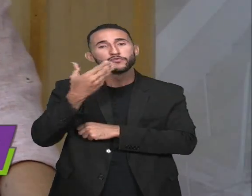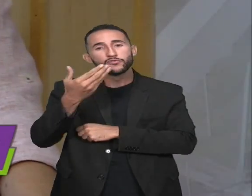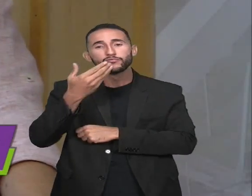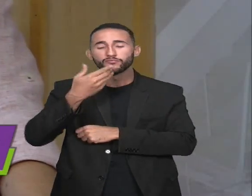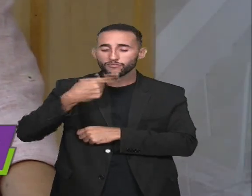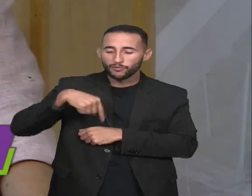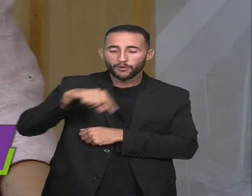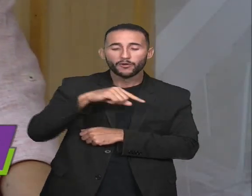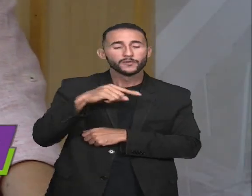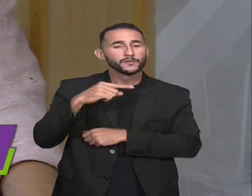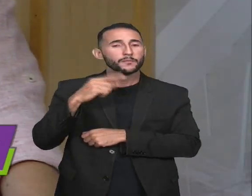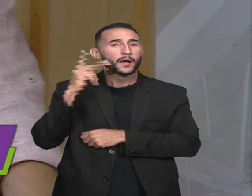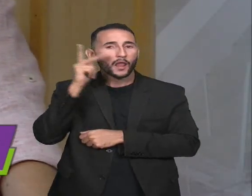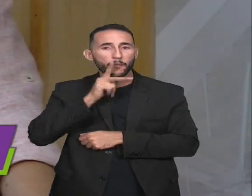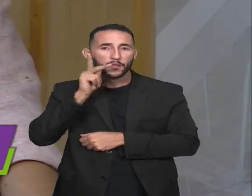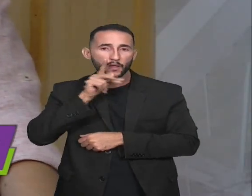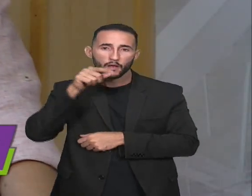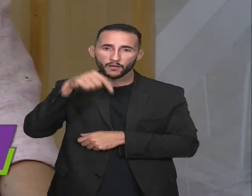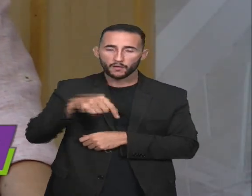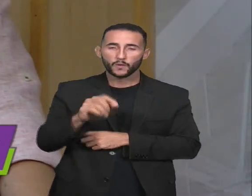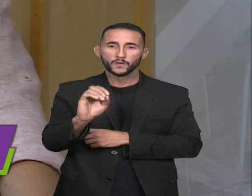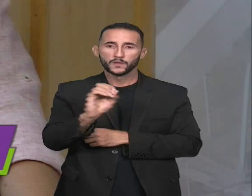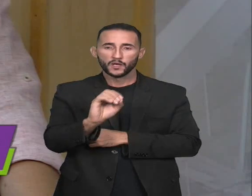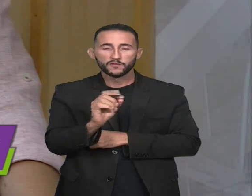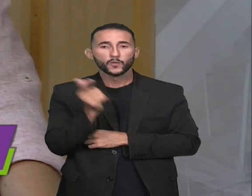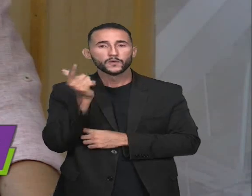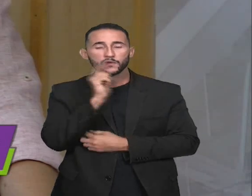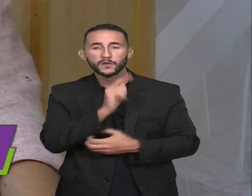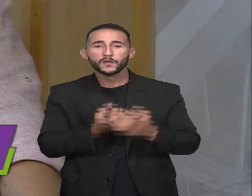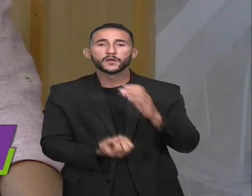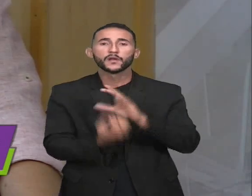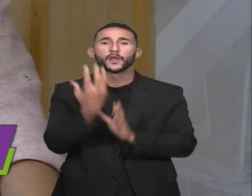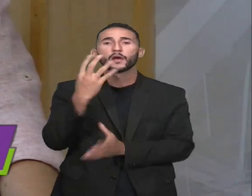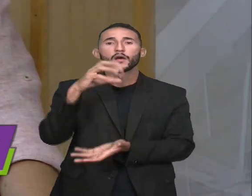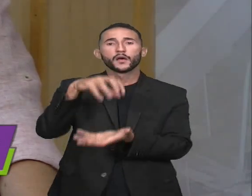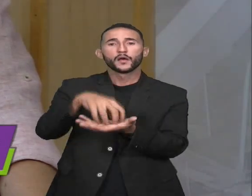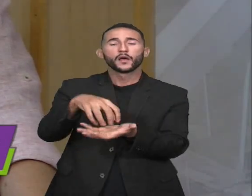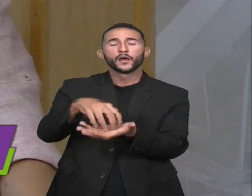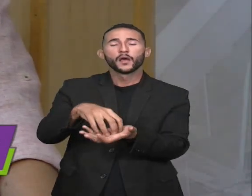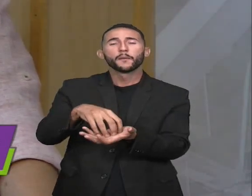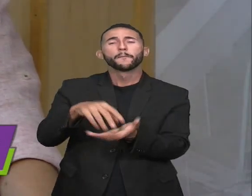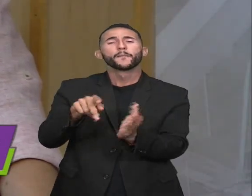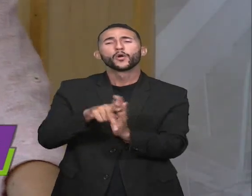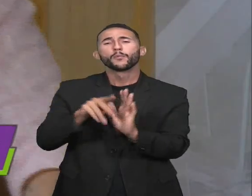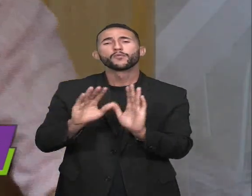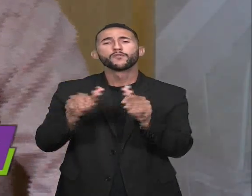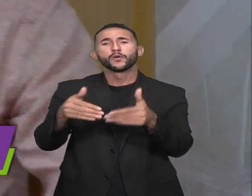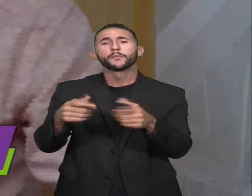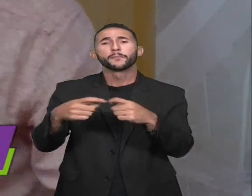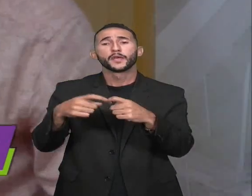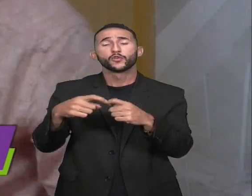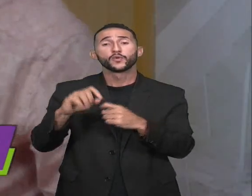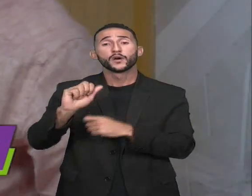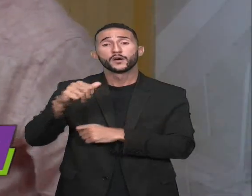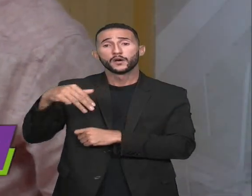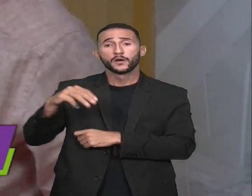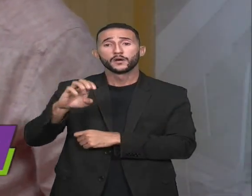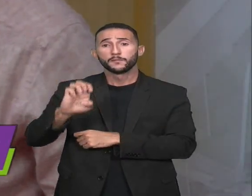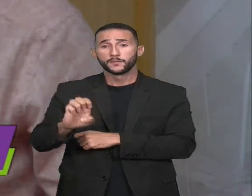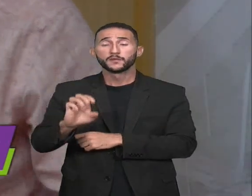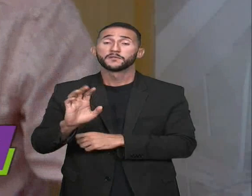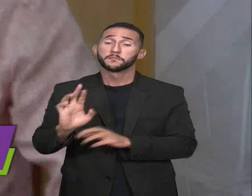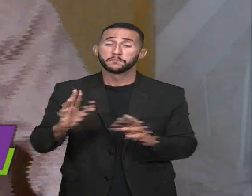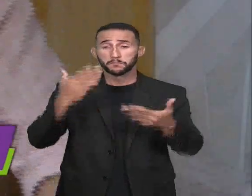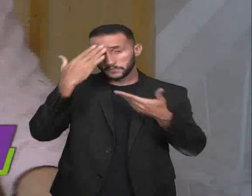prefeito Rogério Lins que será o ambulatório médico de Especialidades a AM aqui na nossa cidade muito obrigado Nobre